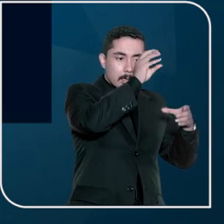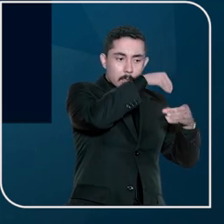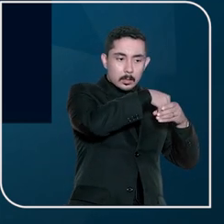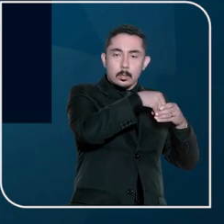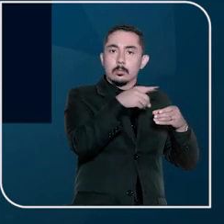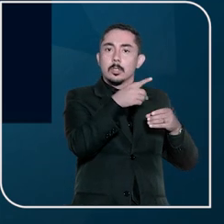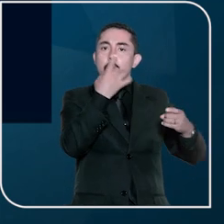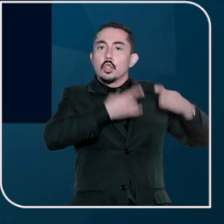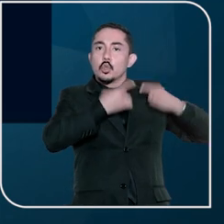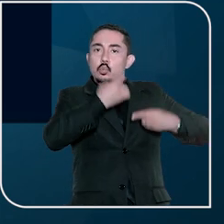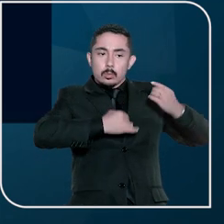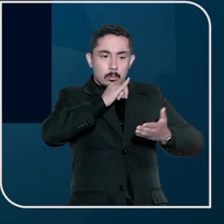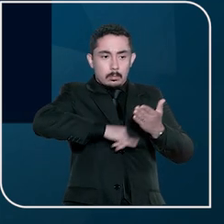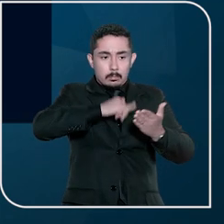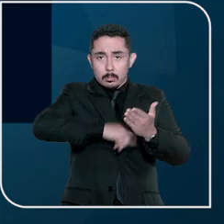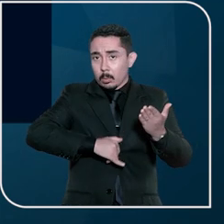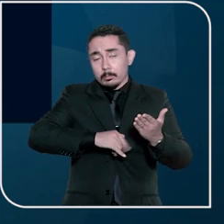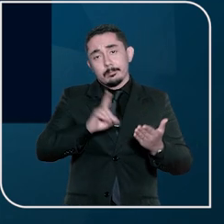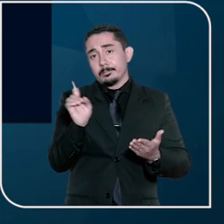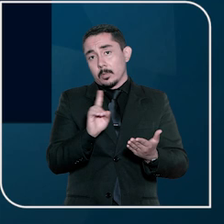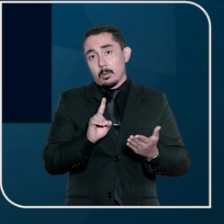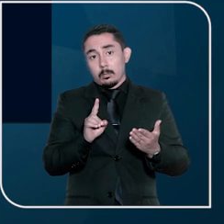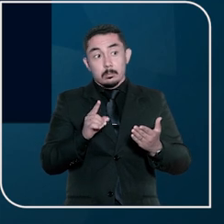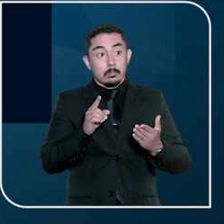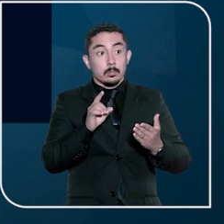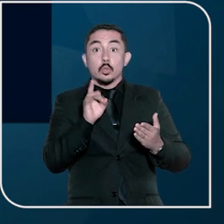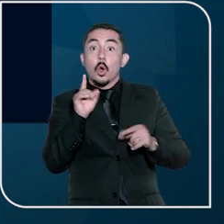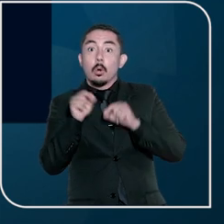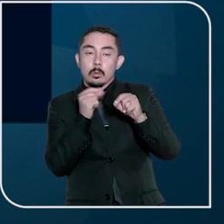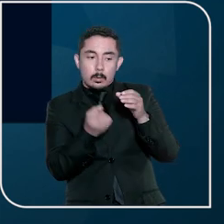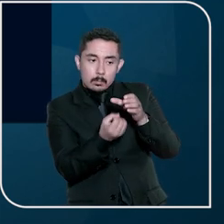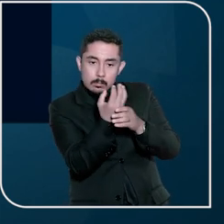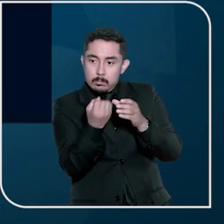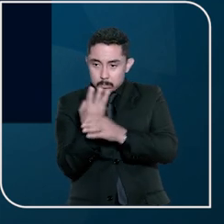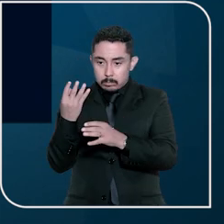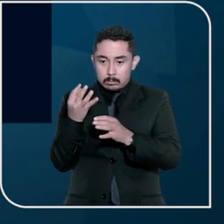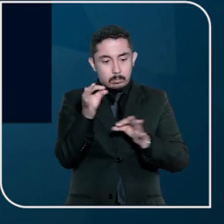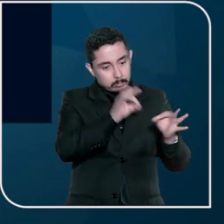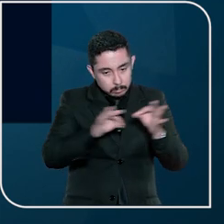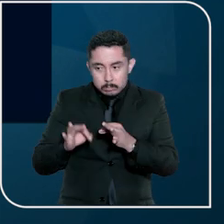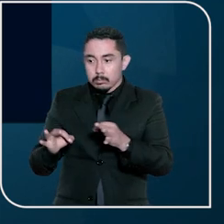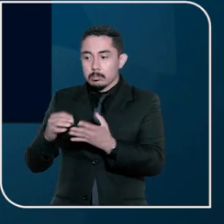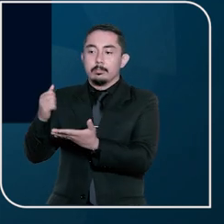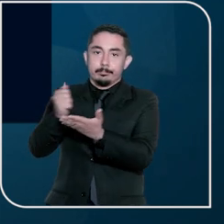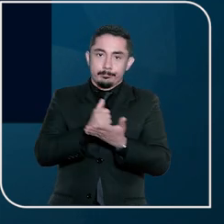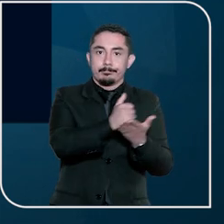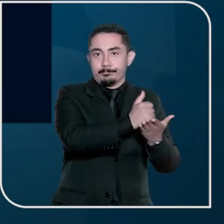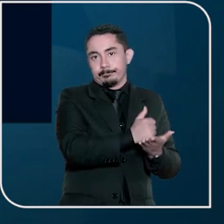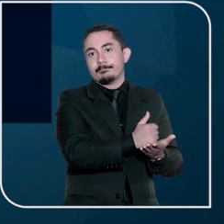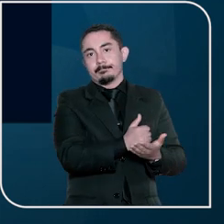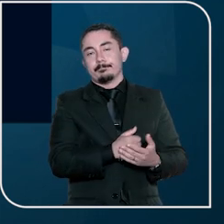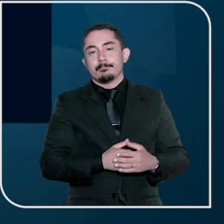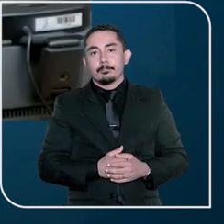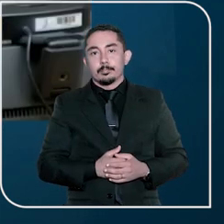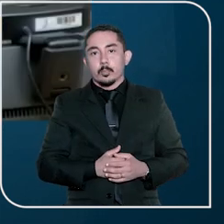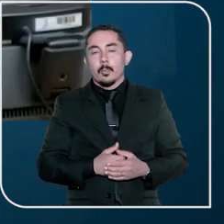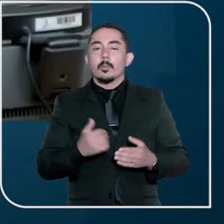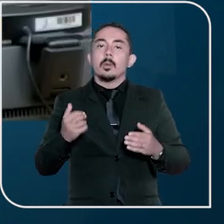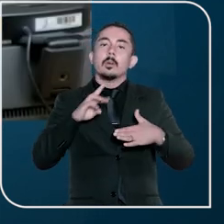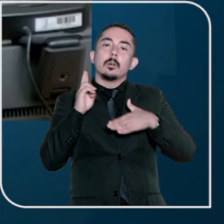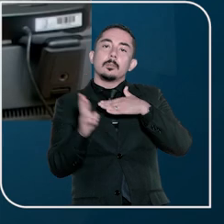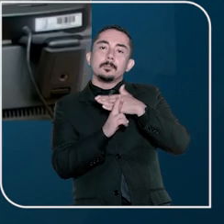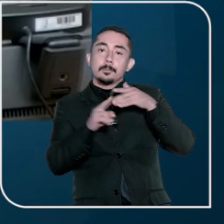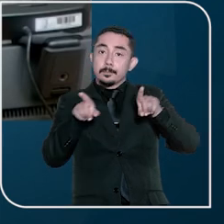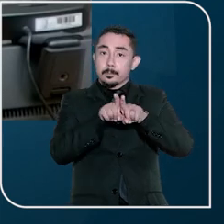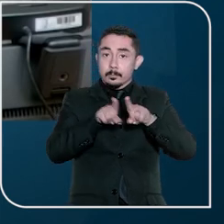legitimidade para discutir o tributo mas apenas os produtores os formuladores e os importadores o